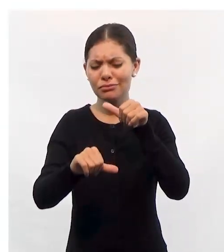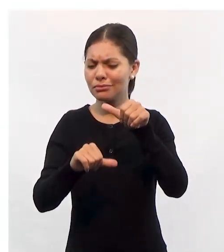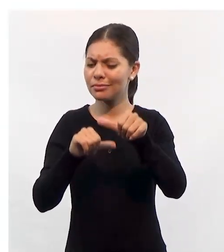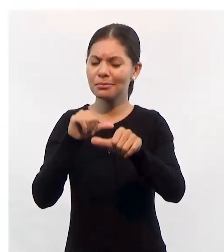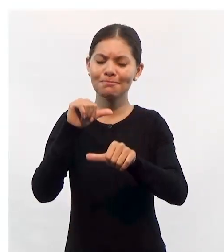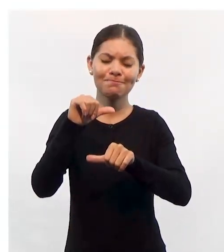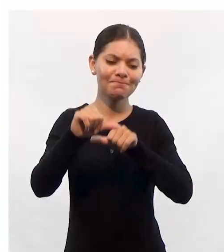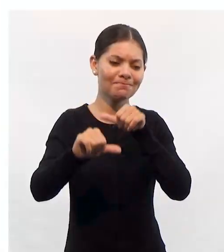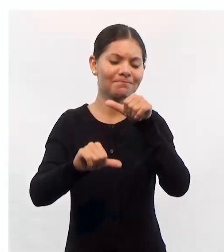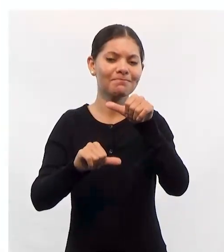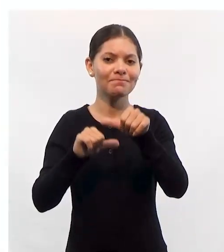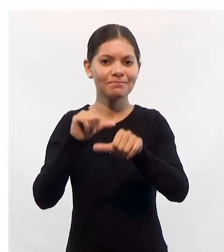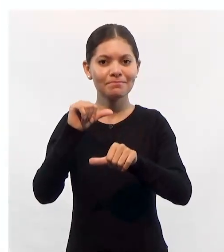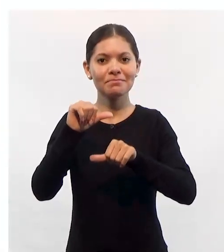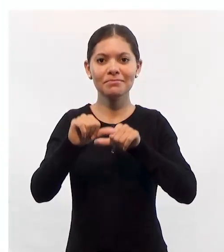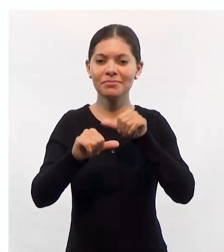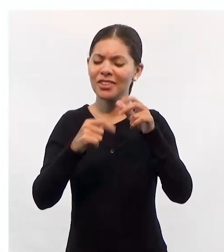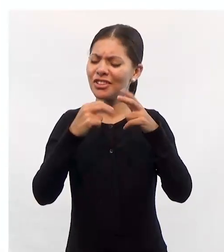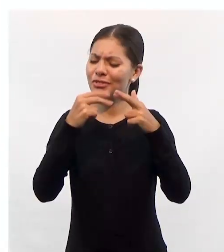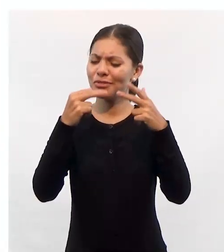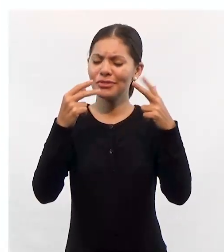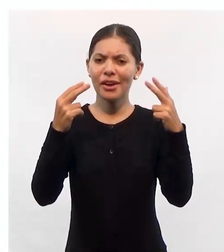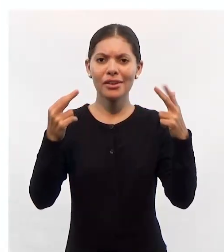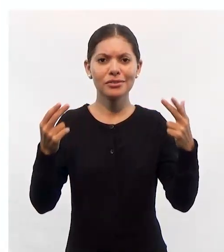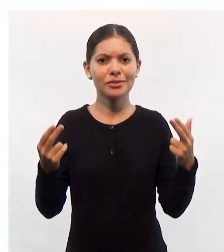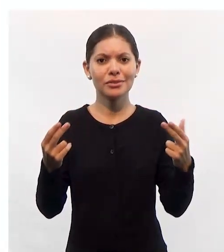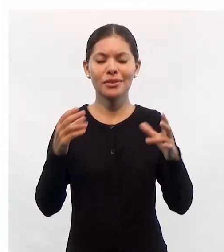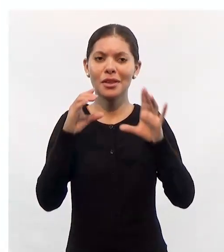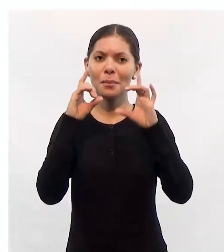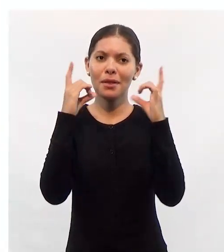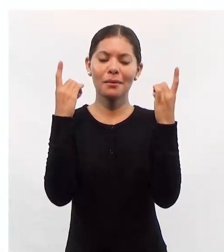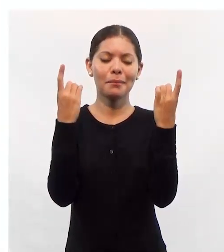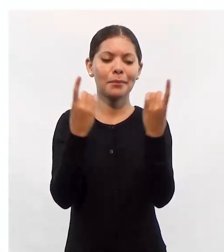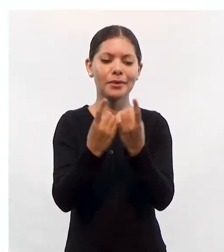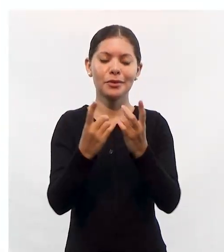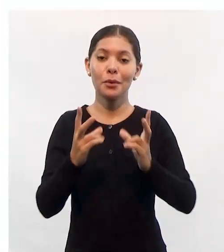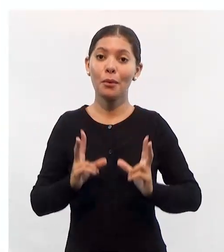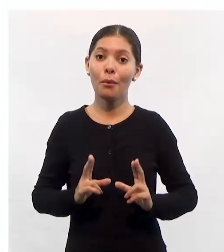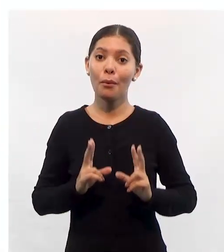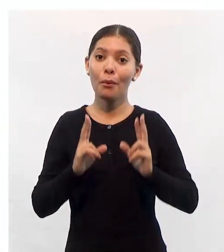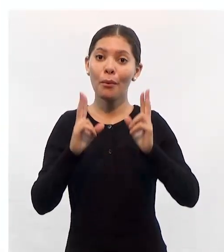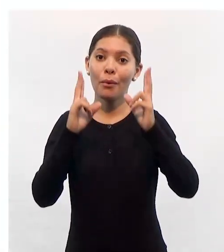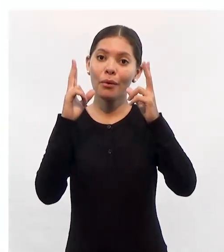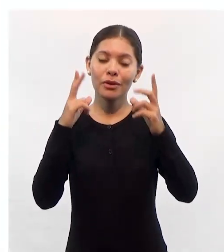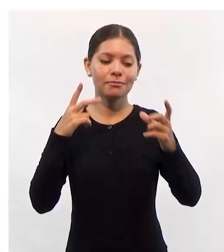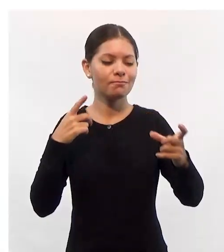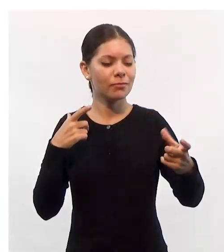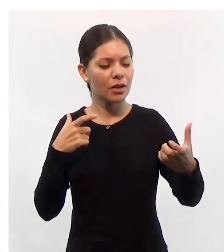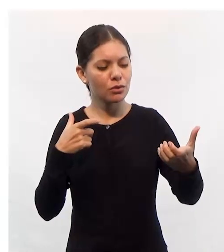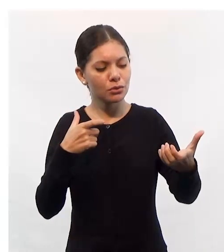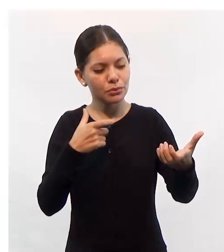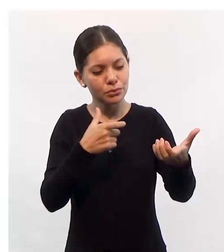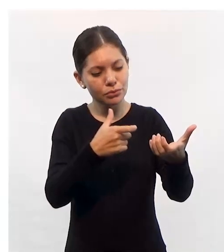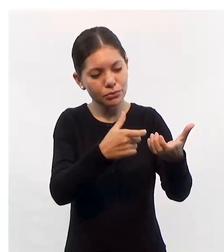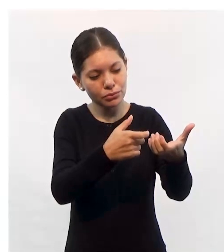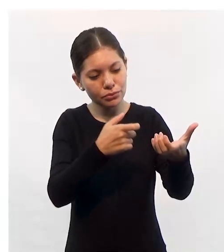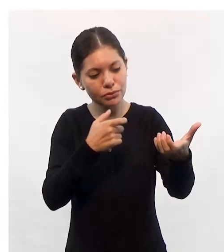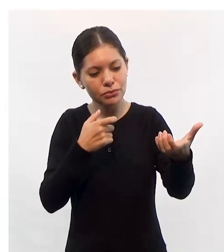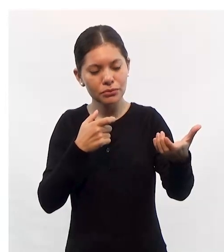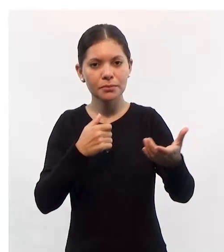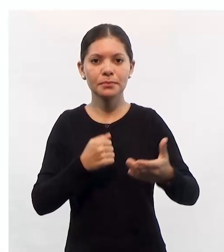por diversos departamentos. Departamento de corte, de perfuração,